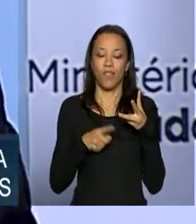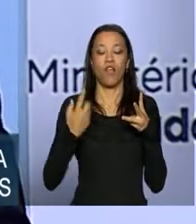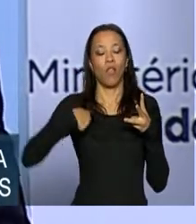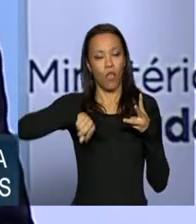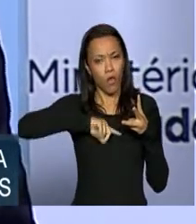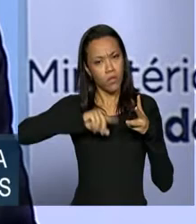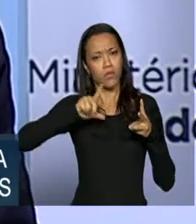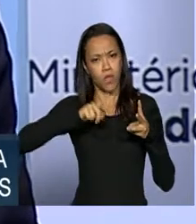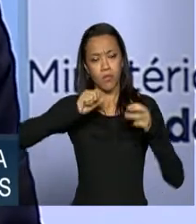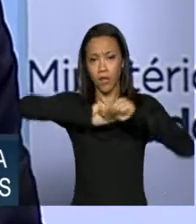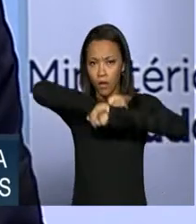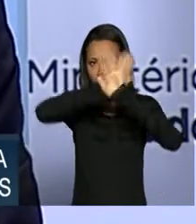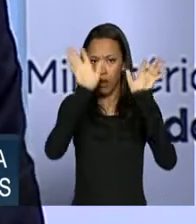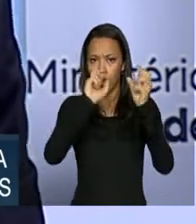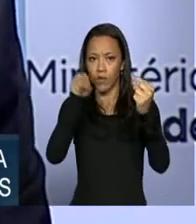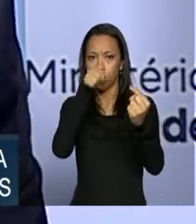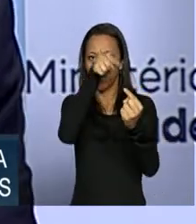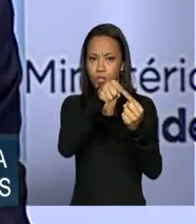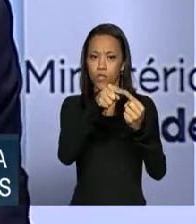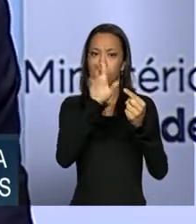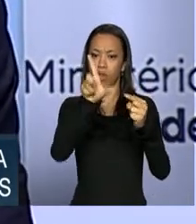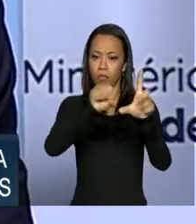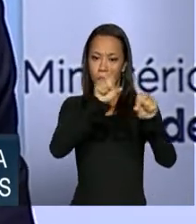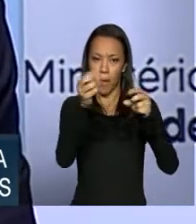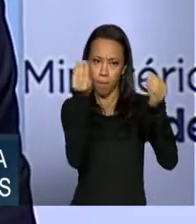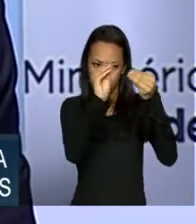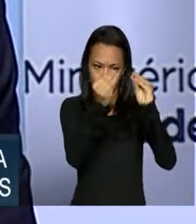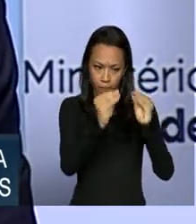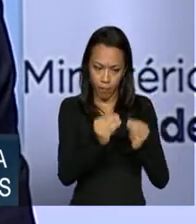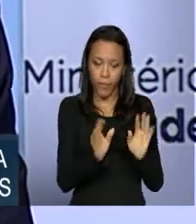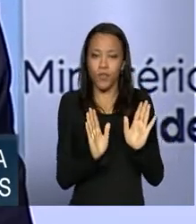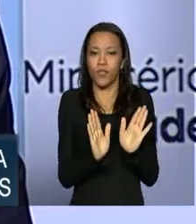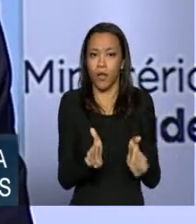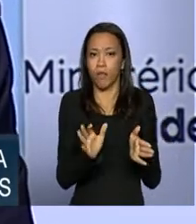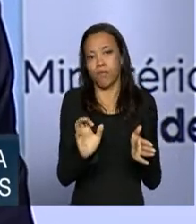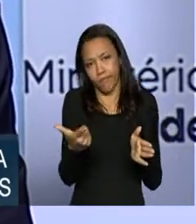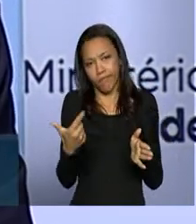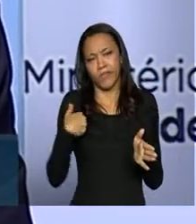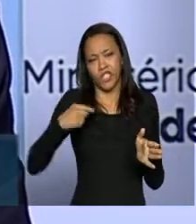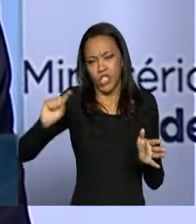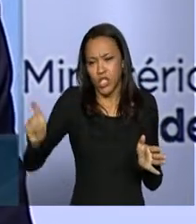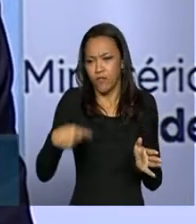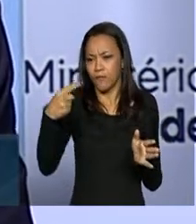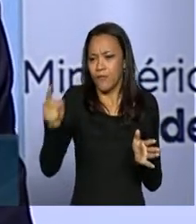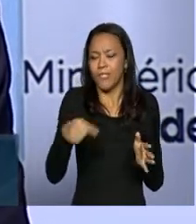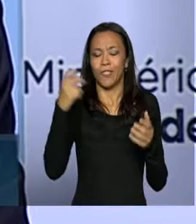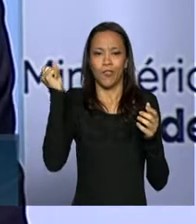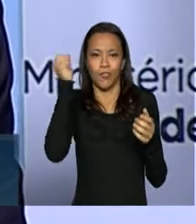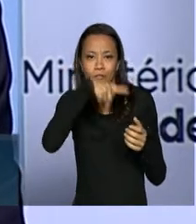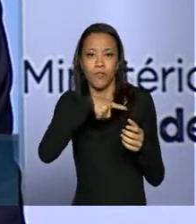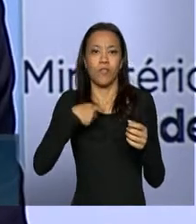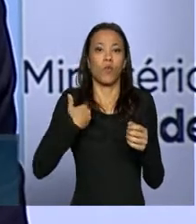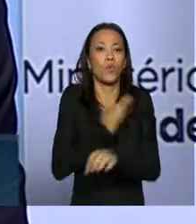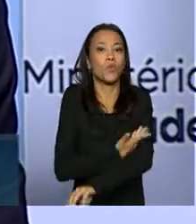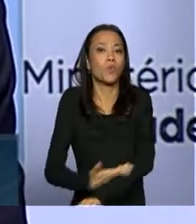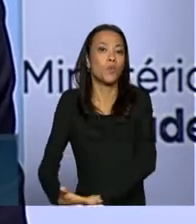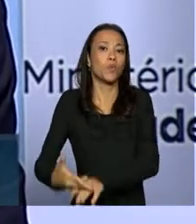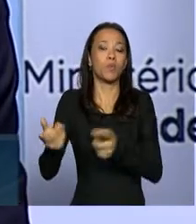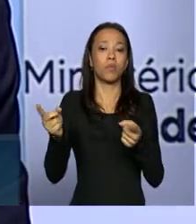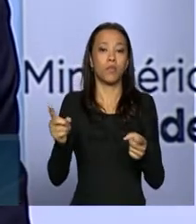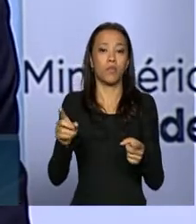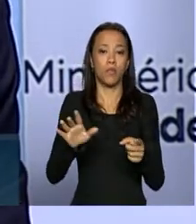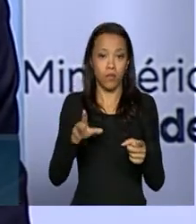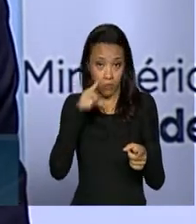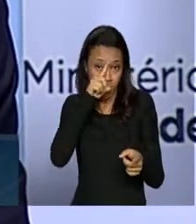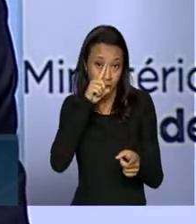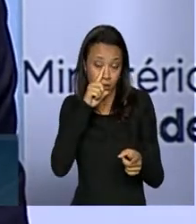traçados e que progressivamente nós vamos enfrentando com as dificuldades que são de lidar com hábitos, com fatores de risco. Mas eu quero